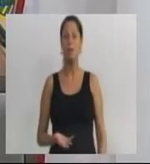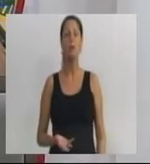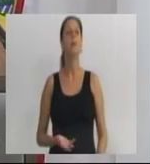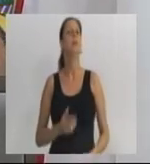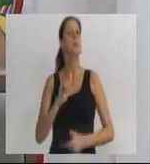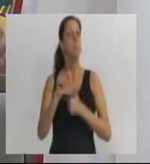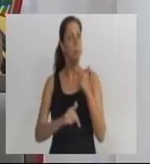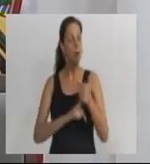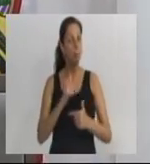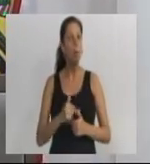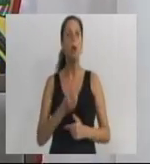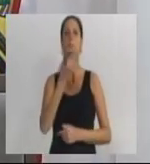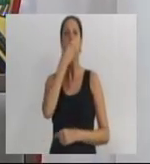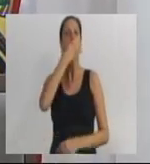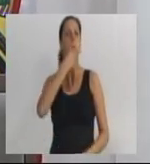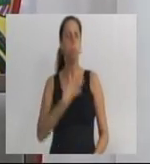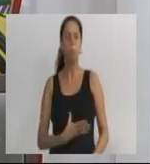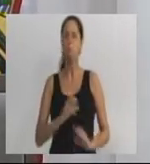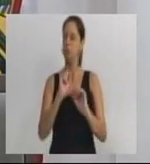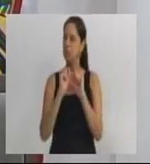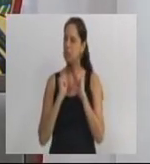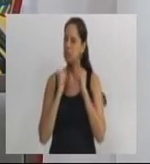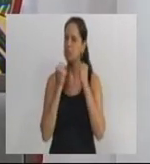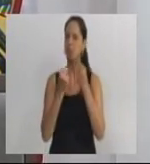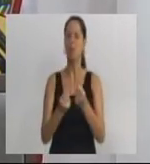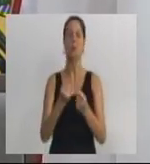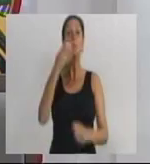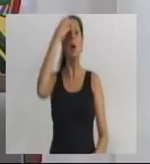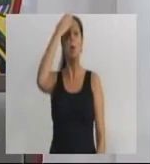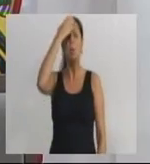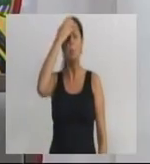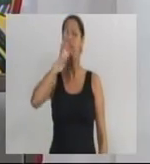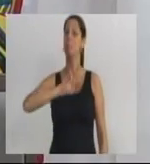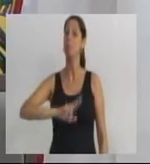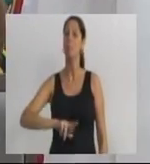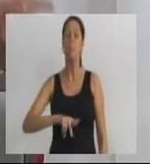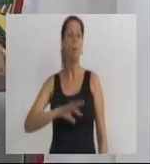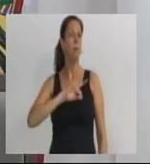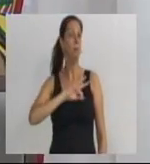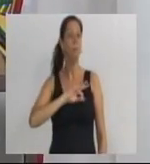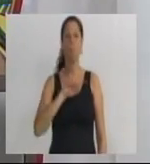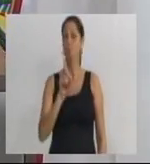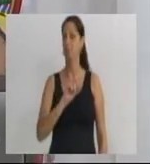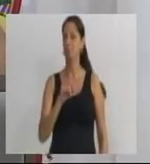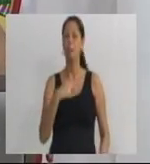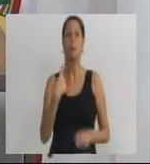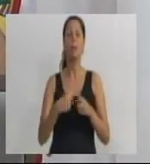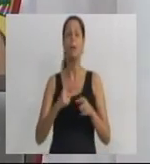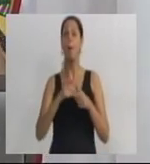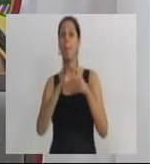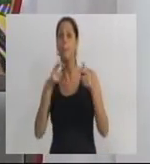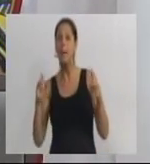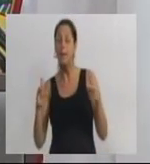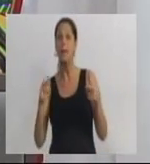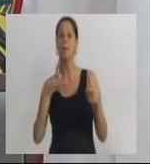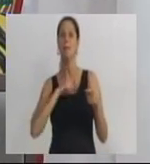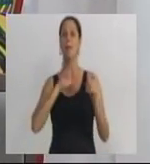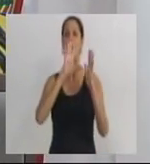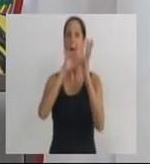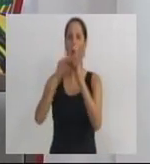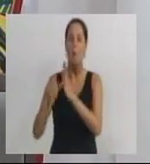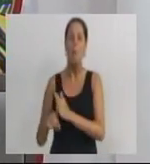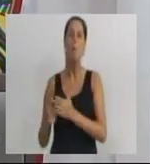serviço é feito da melhor maneira possível. A culpa não é deles, dos constantes assaltos, da quantidade de assaltos que acontece na nossa